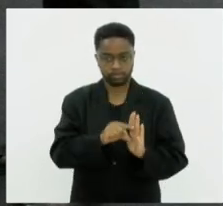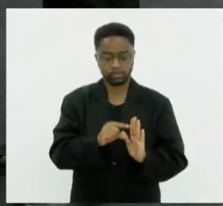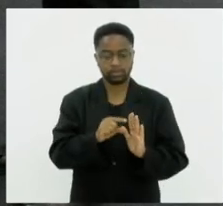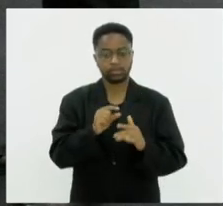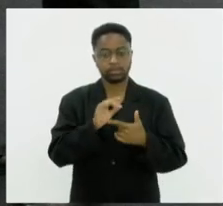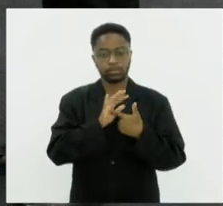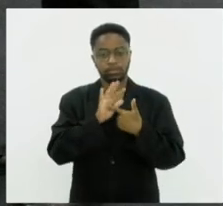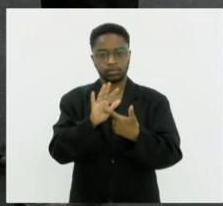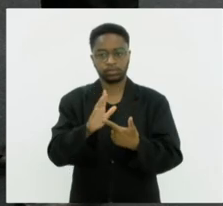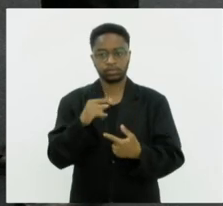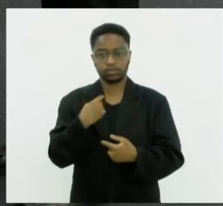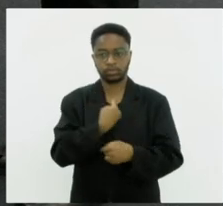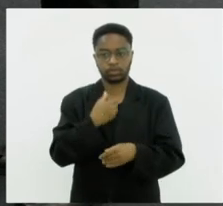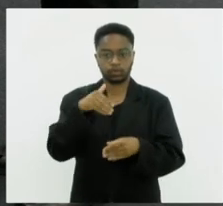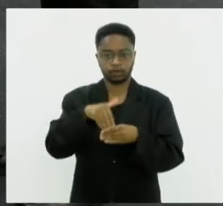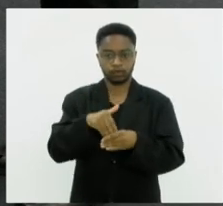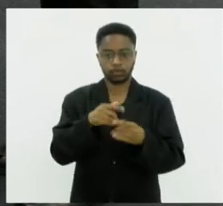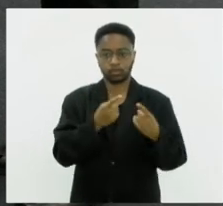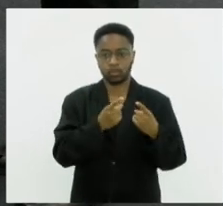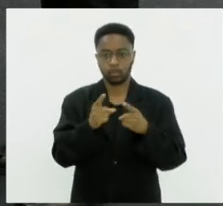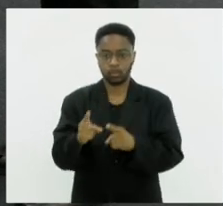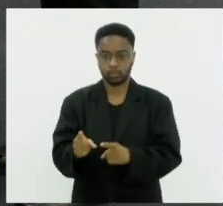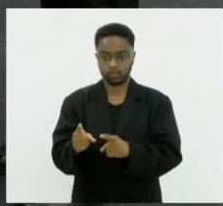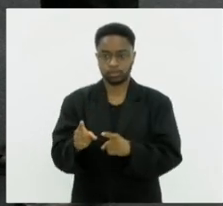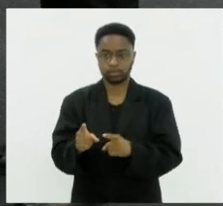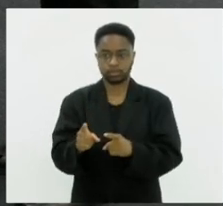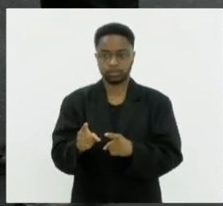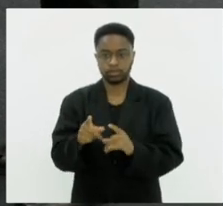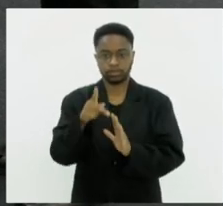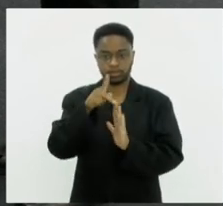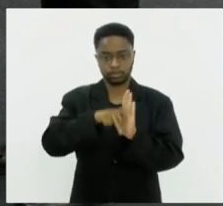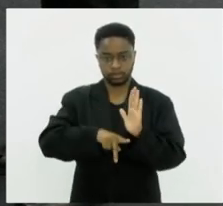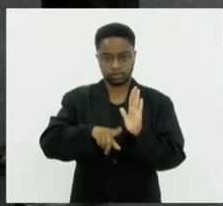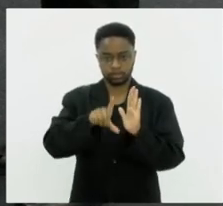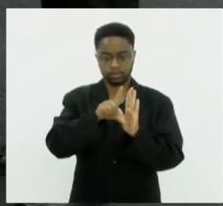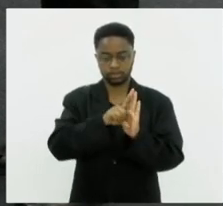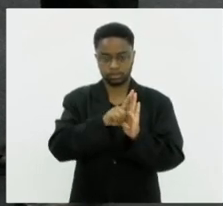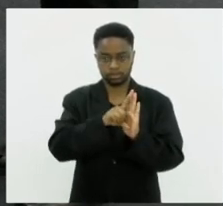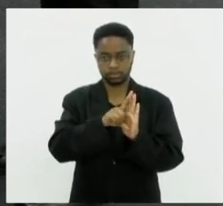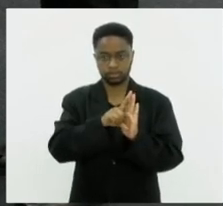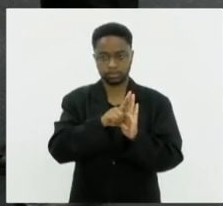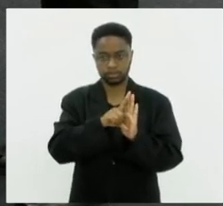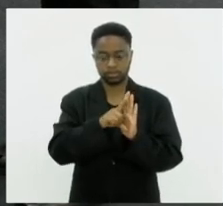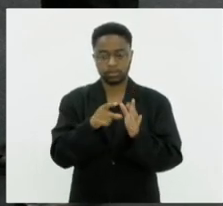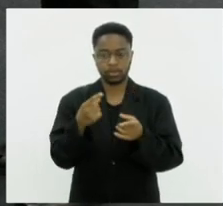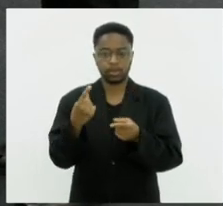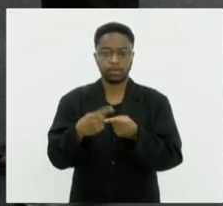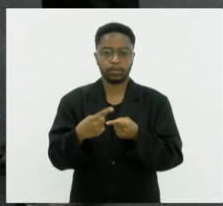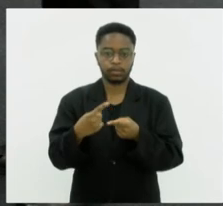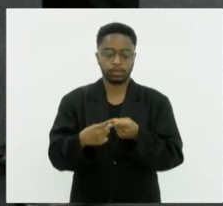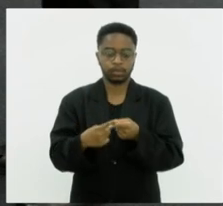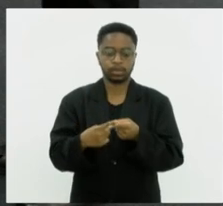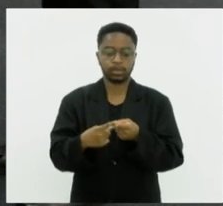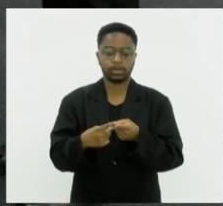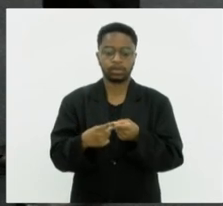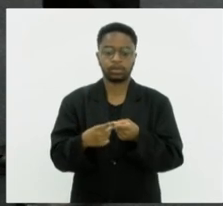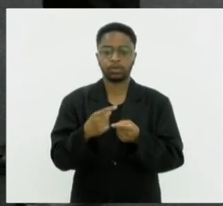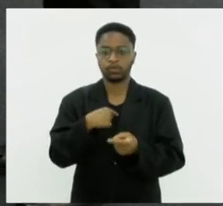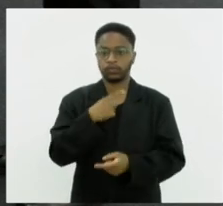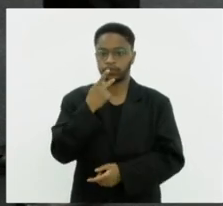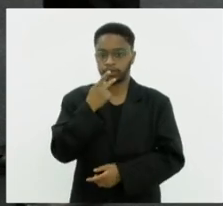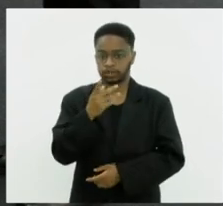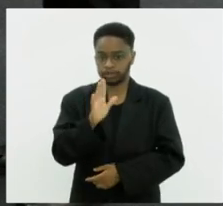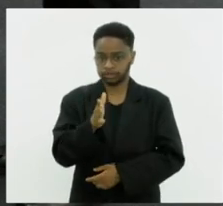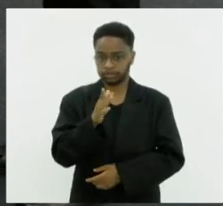assinalar o nosso voto contrário ao projeto de lei, porque, já tinha dito na